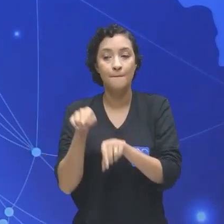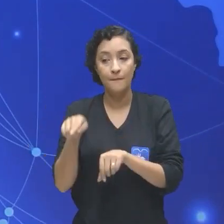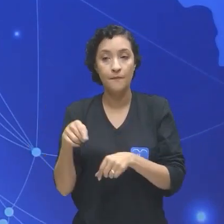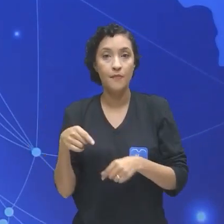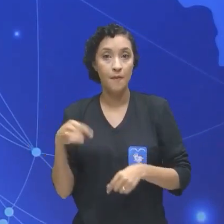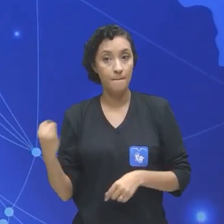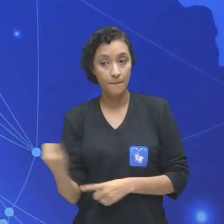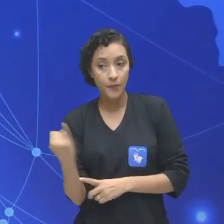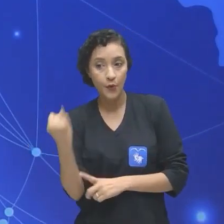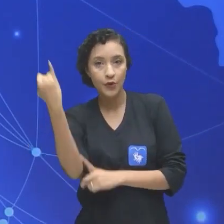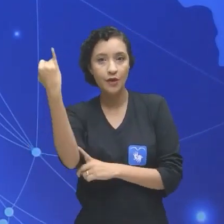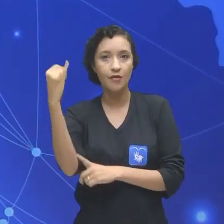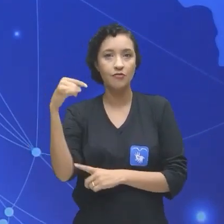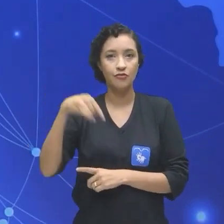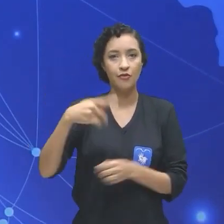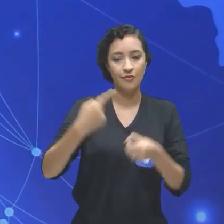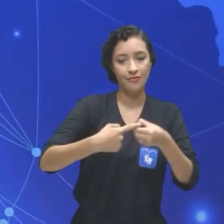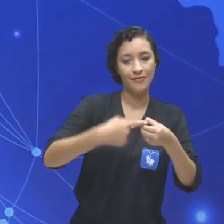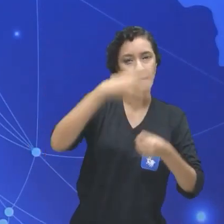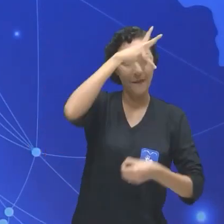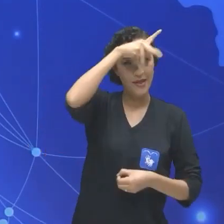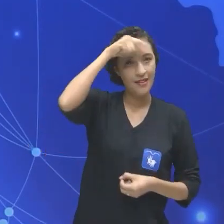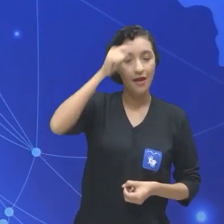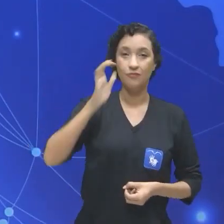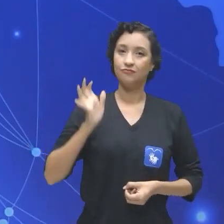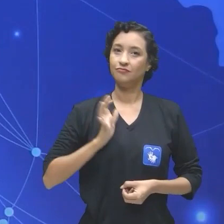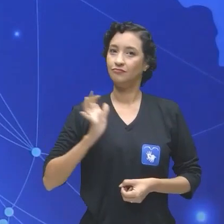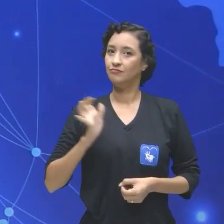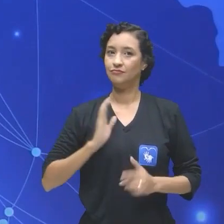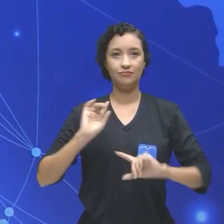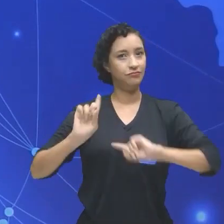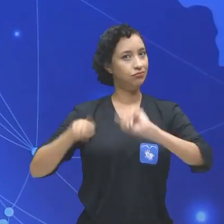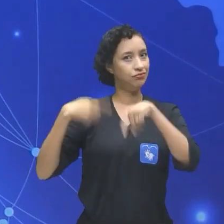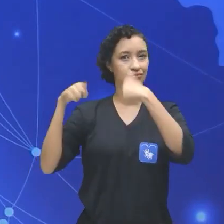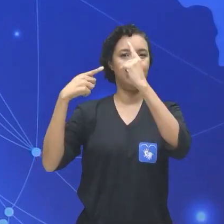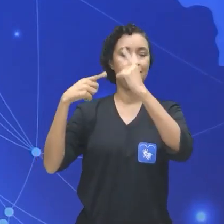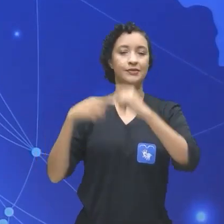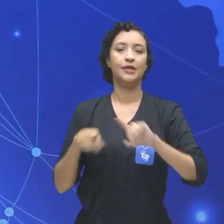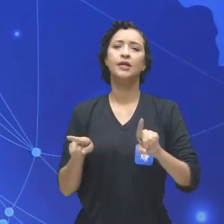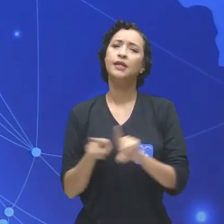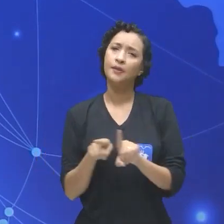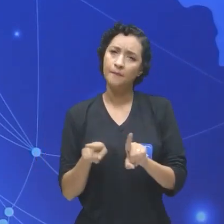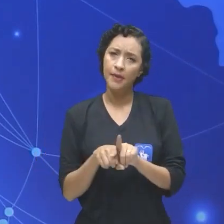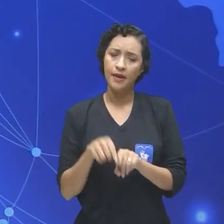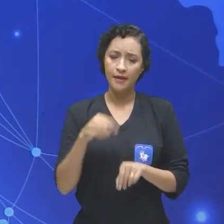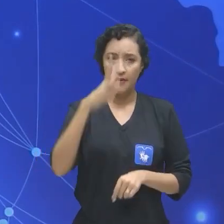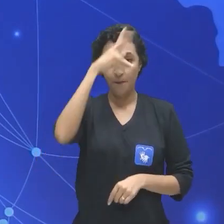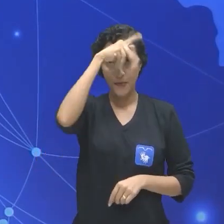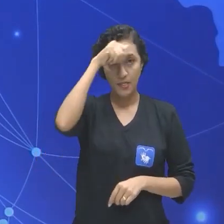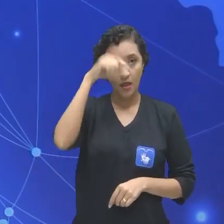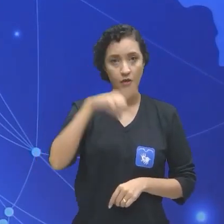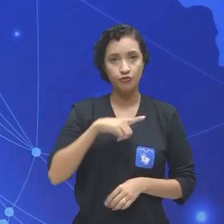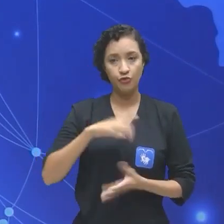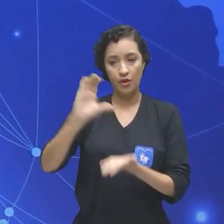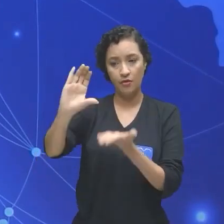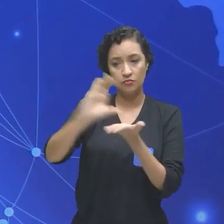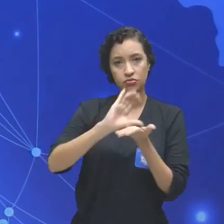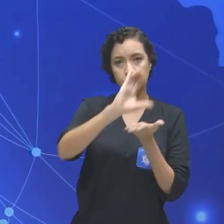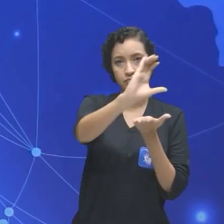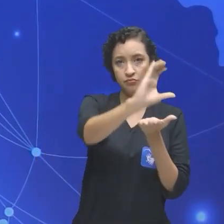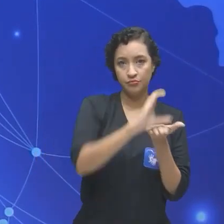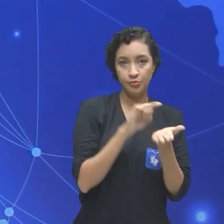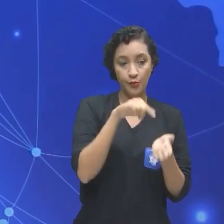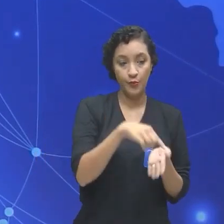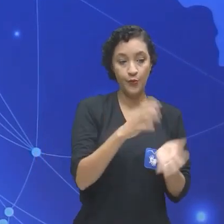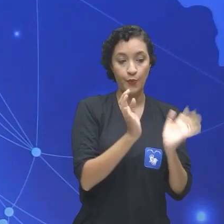município, mas também Manaus tem muitos investimentos no primeiro setor, no setor primário, para que